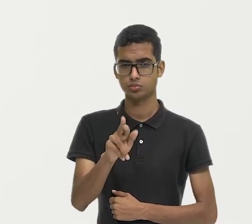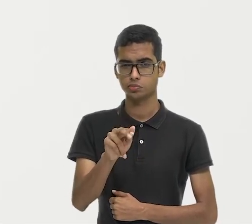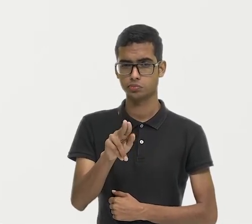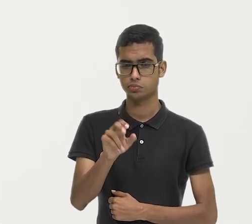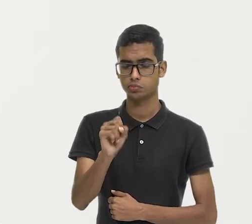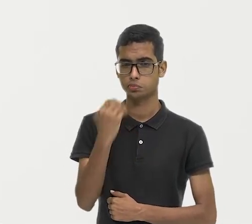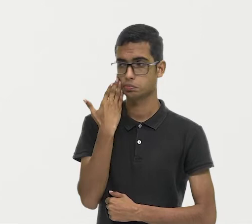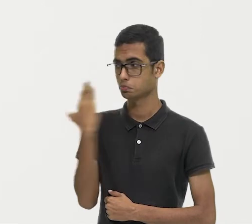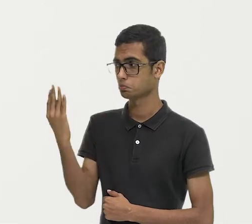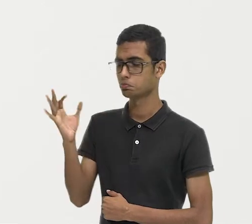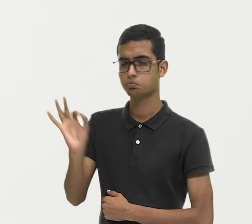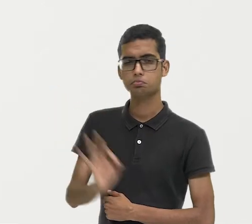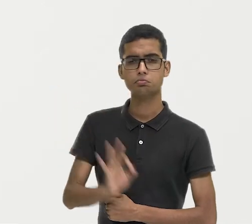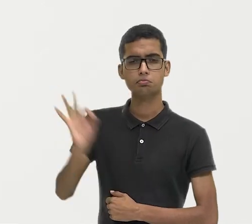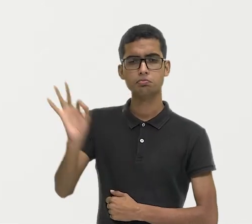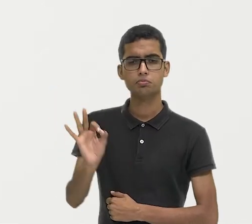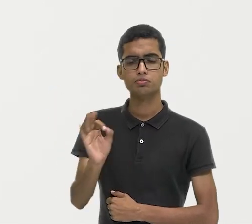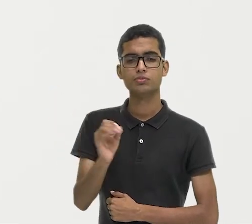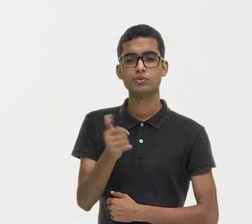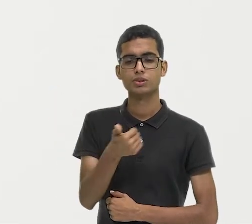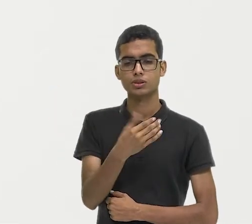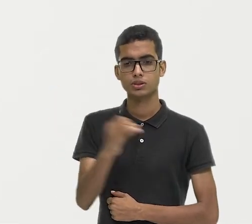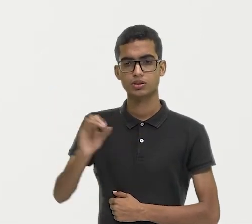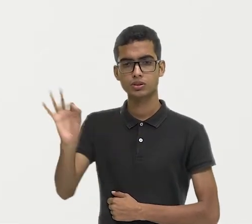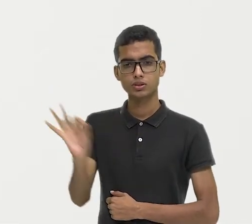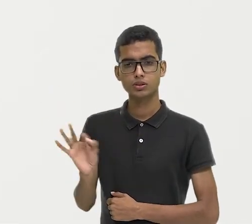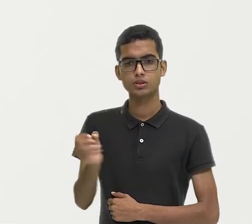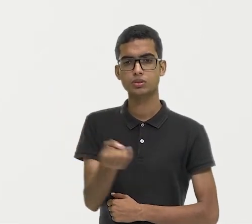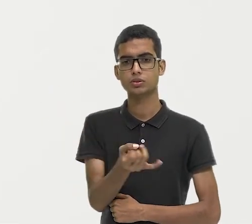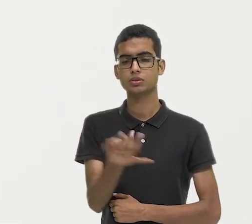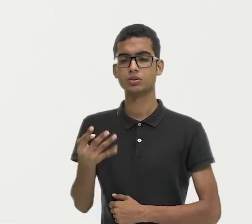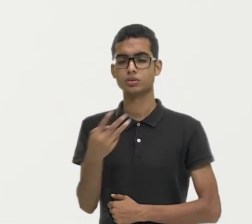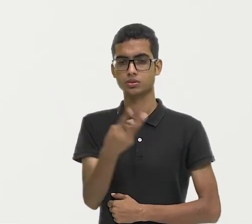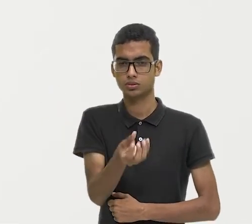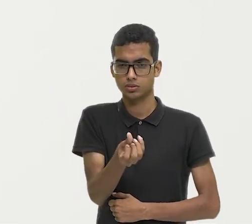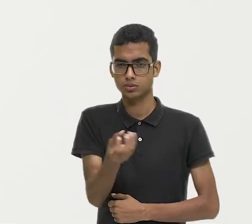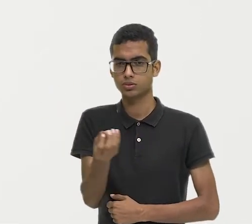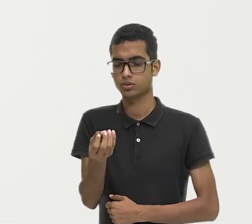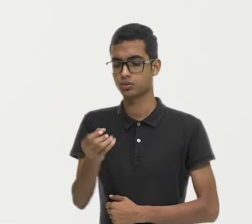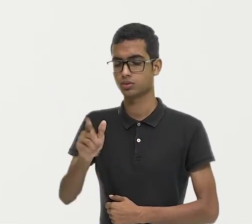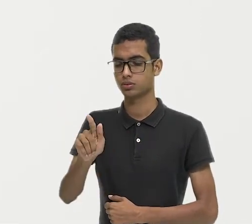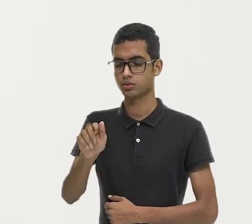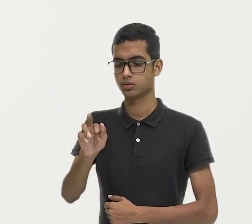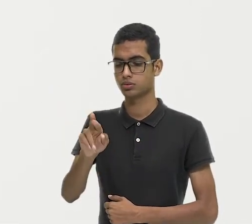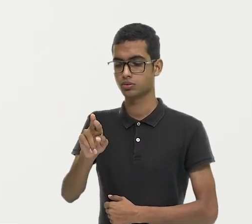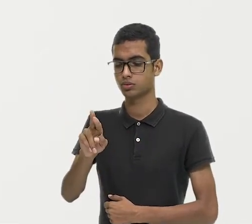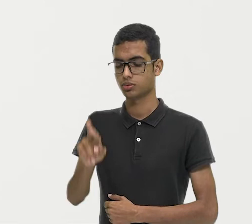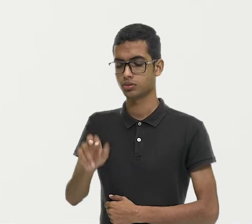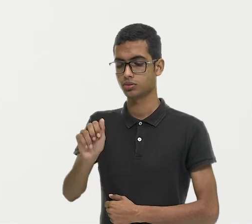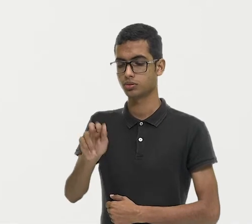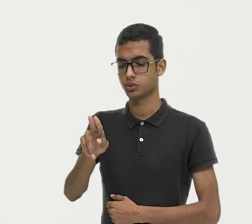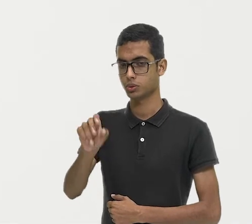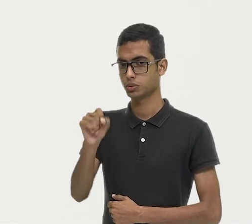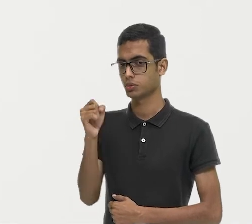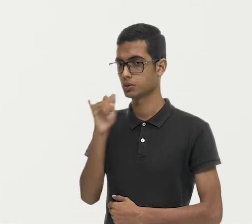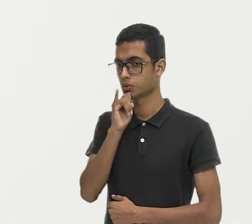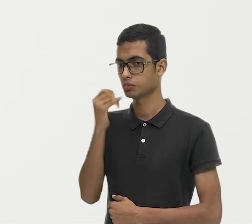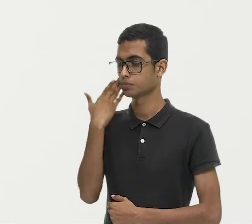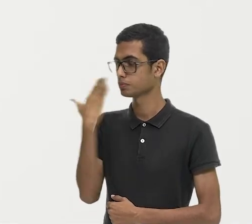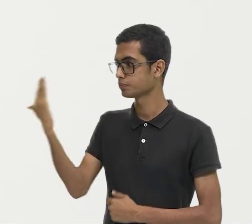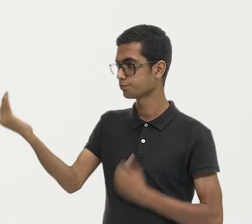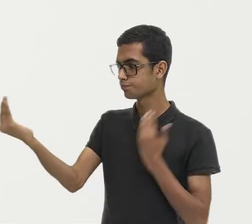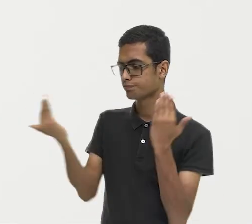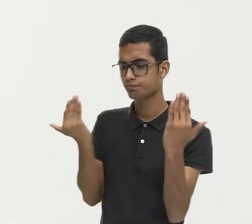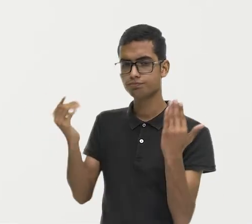que 100% equivale a 360 graus. Aqui eu quero te mostrar, por